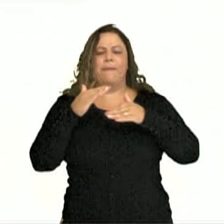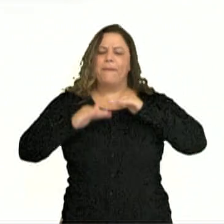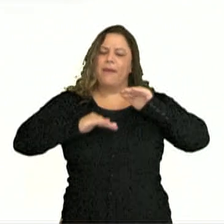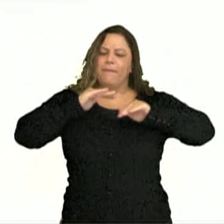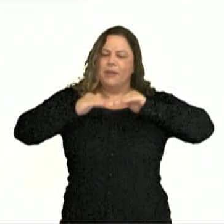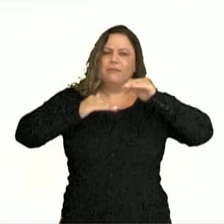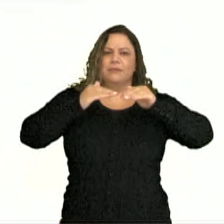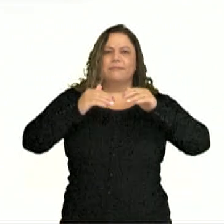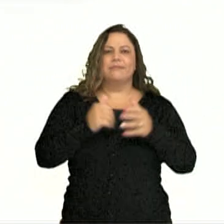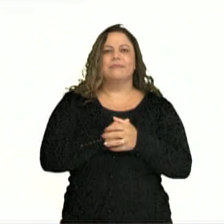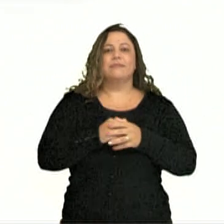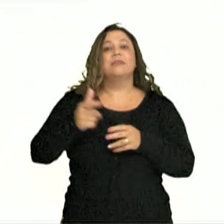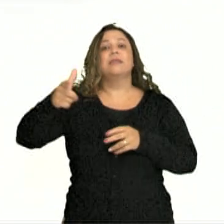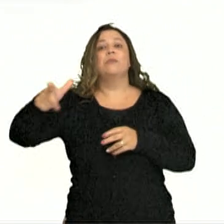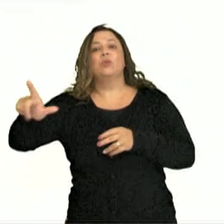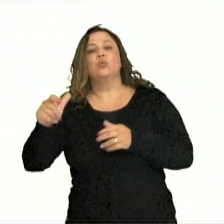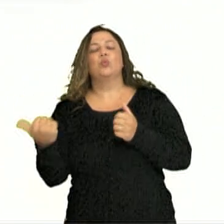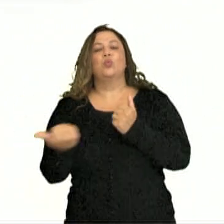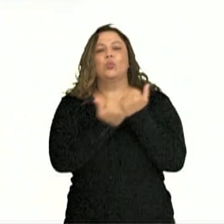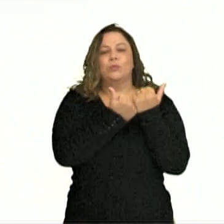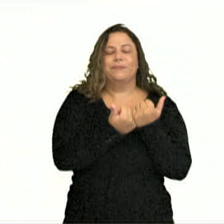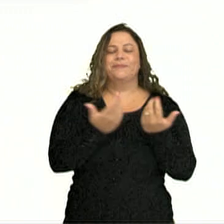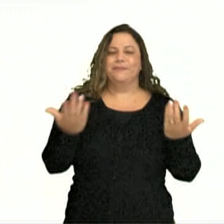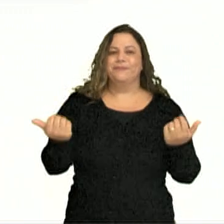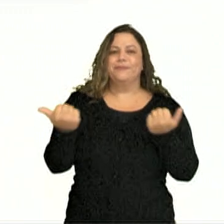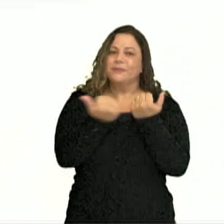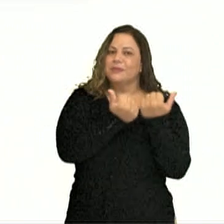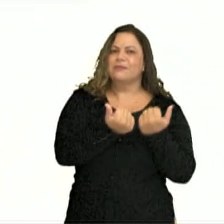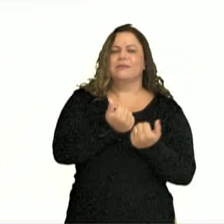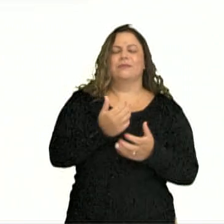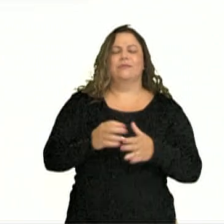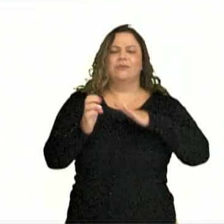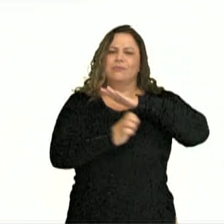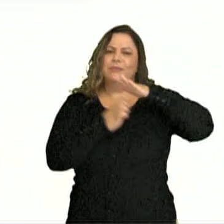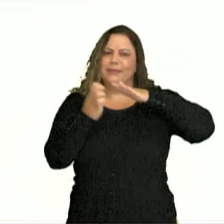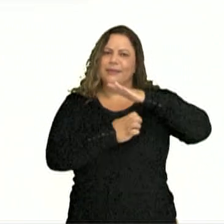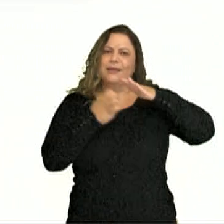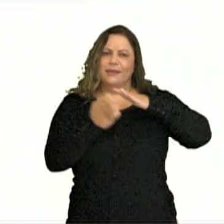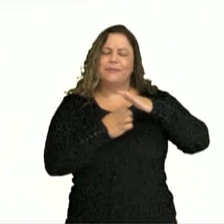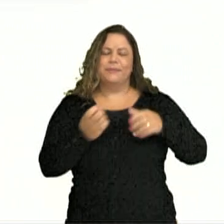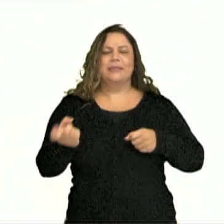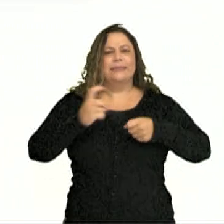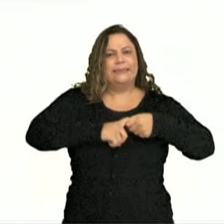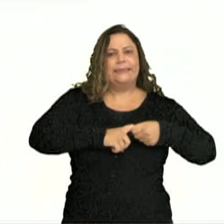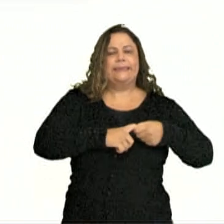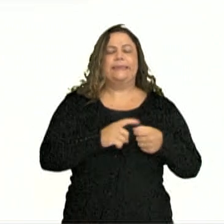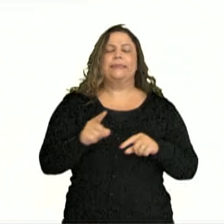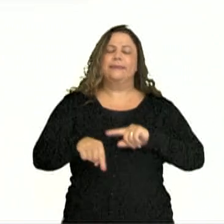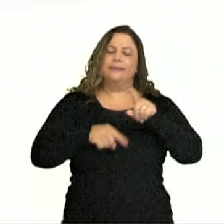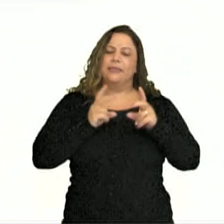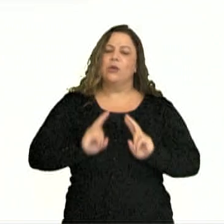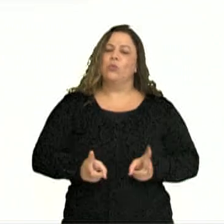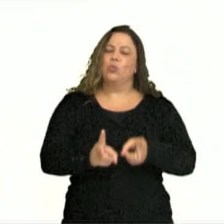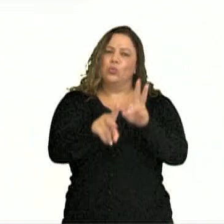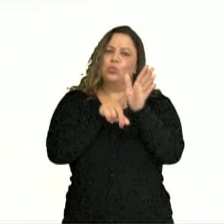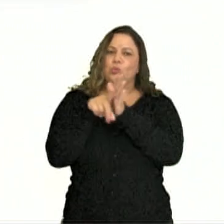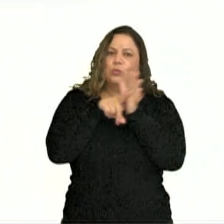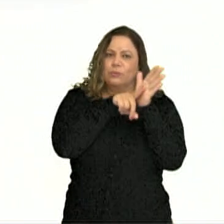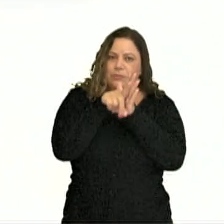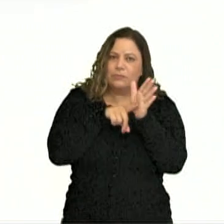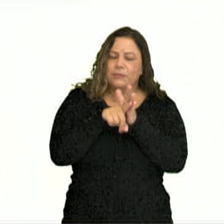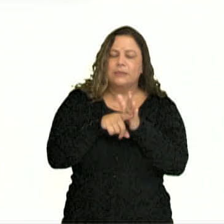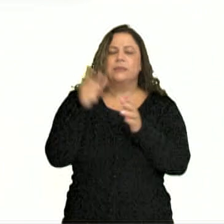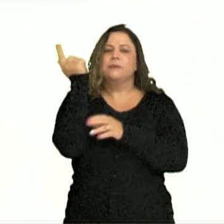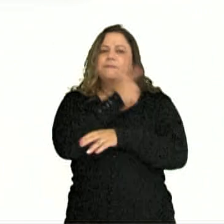da guerra, um sócio, um artista empresário que vem a ser seu sócio, após a morte de Niepce, continuando as pesquisas,